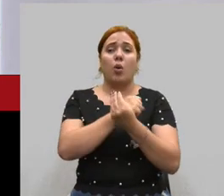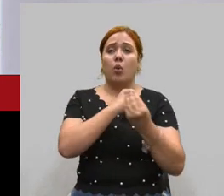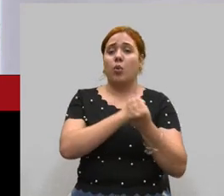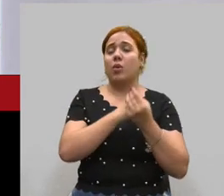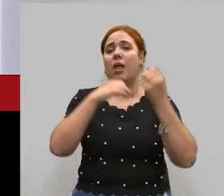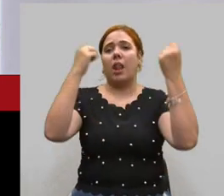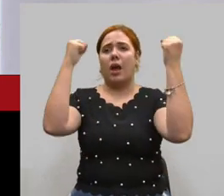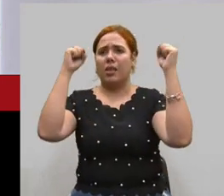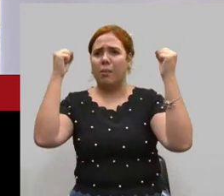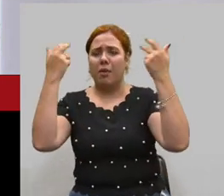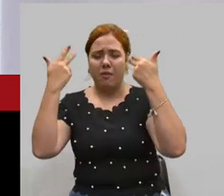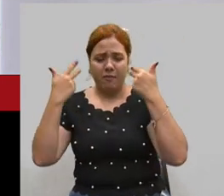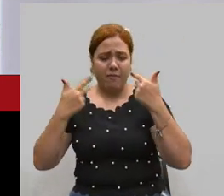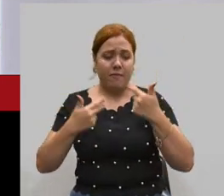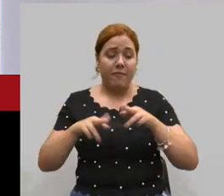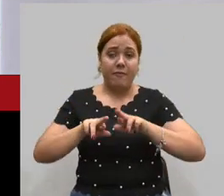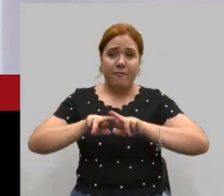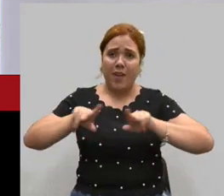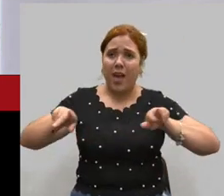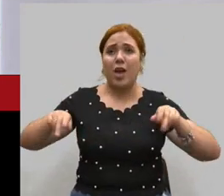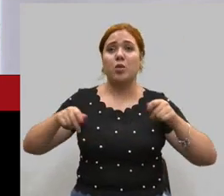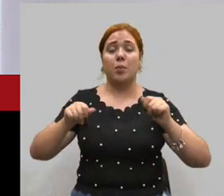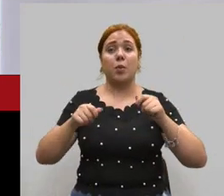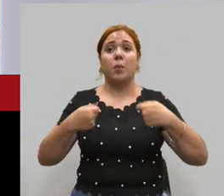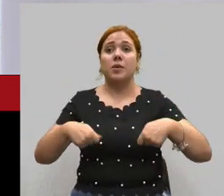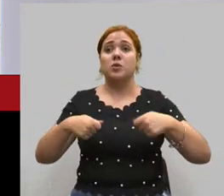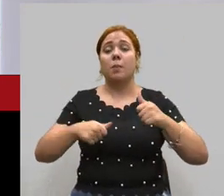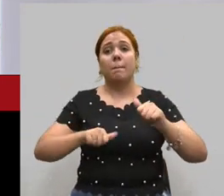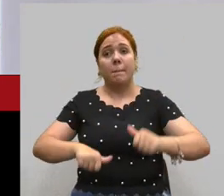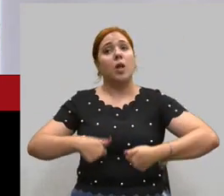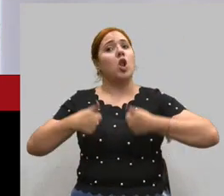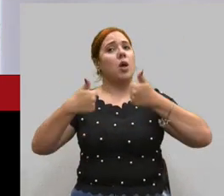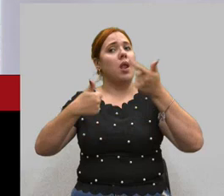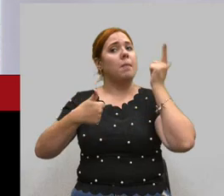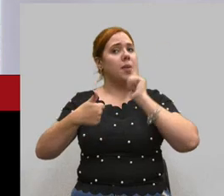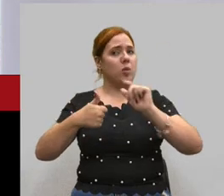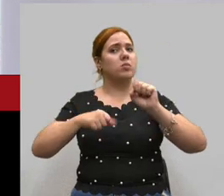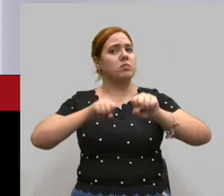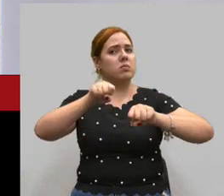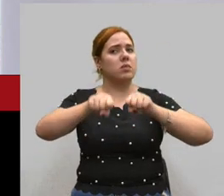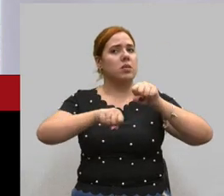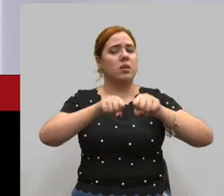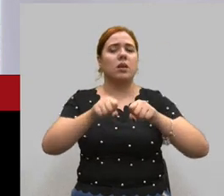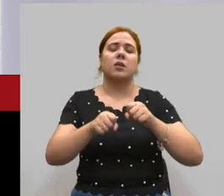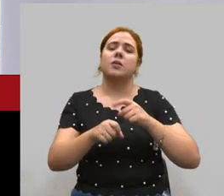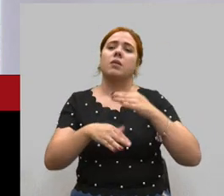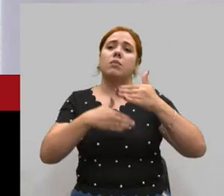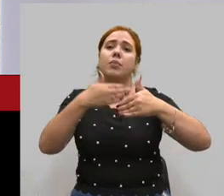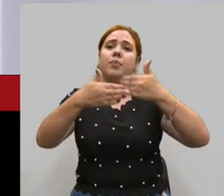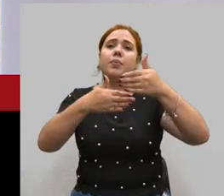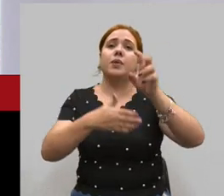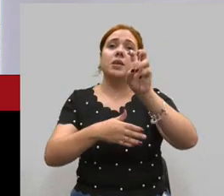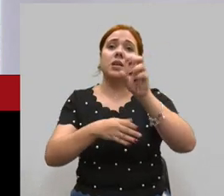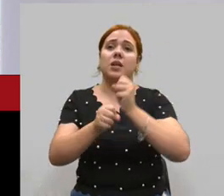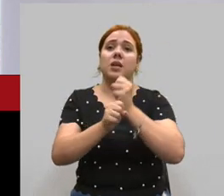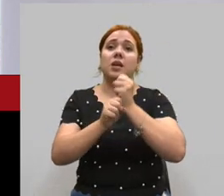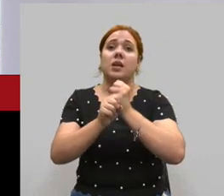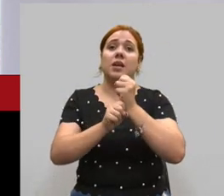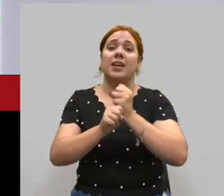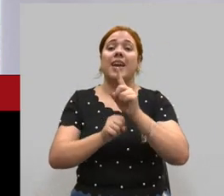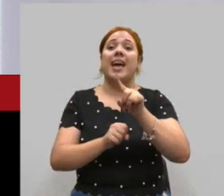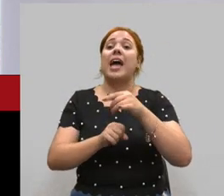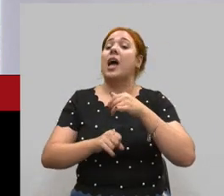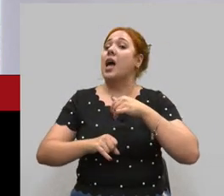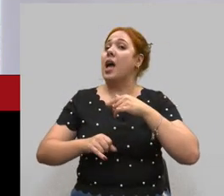trabalhos porque eu tenho que melhorar muito para andar de bicicleta ainda só que aí depois 5 anos se passaram e veio a tecnologia da bicicleta